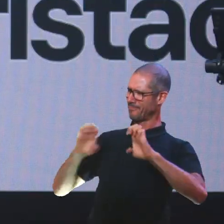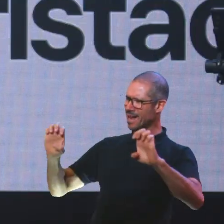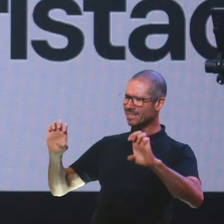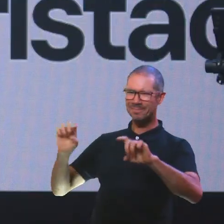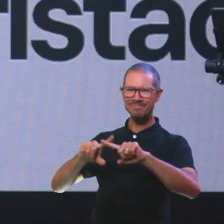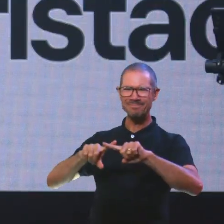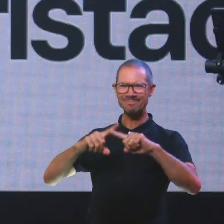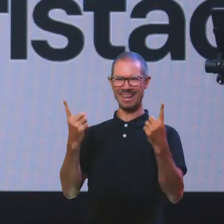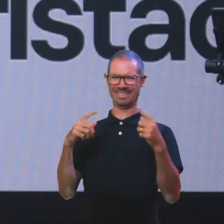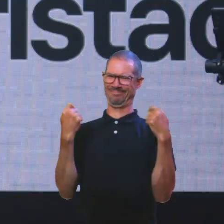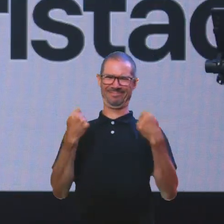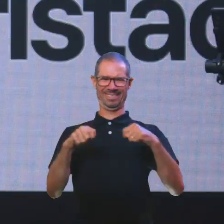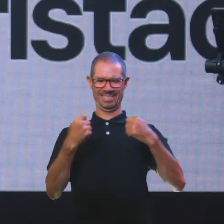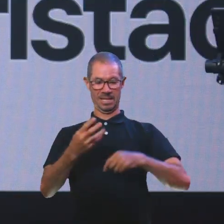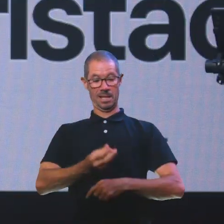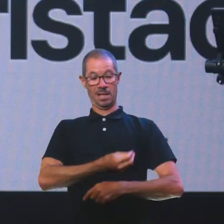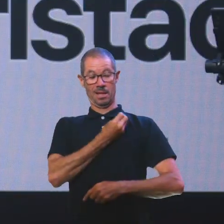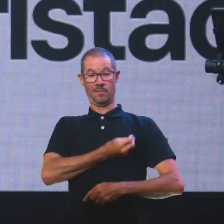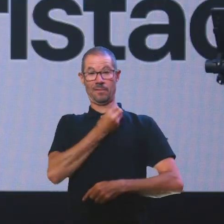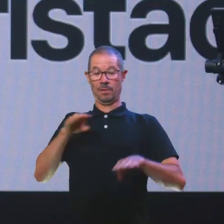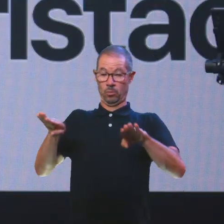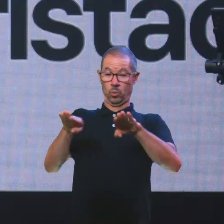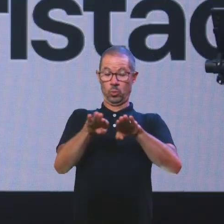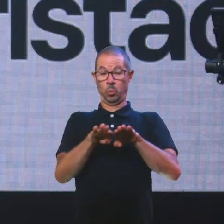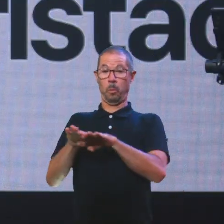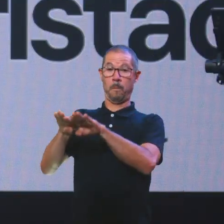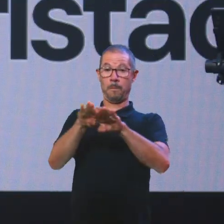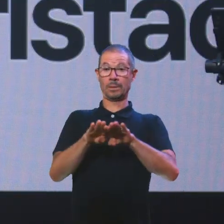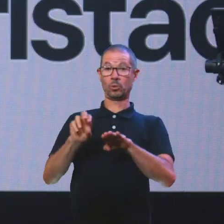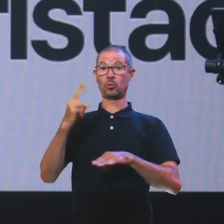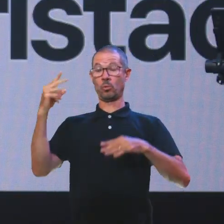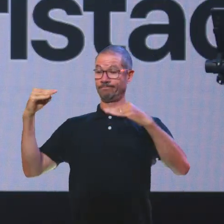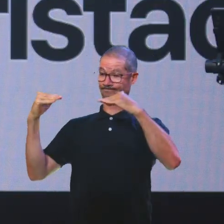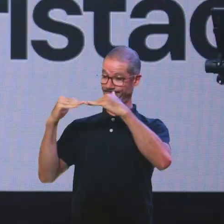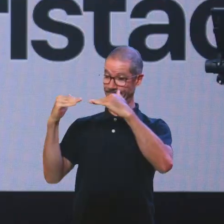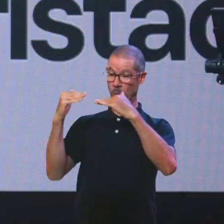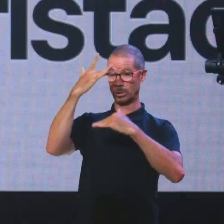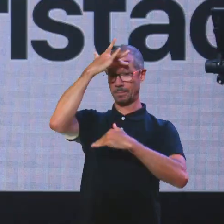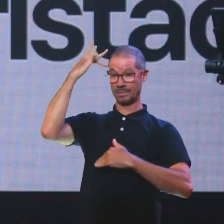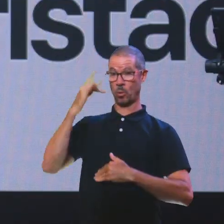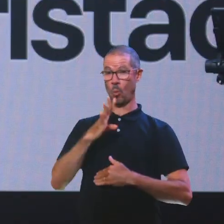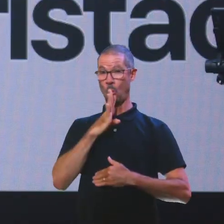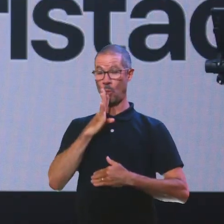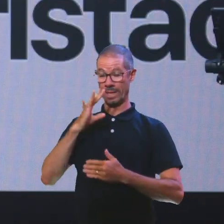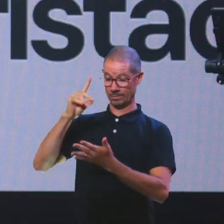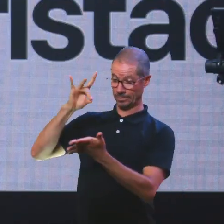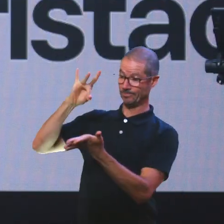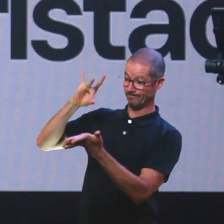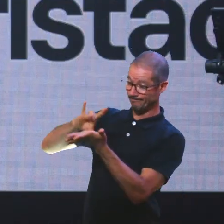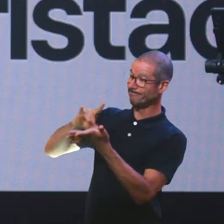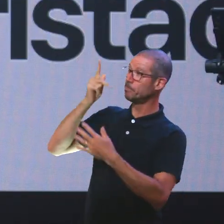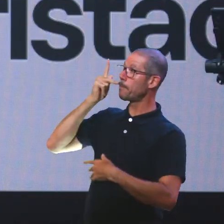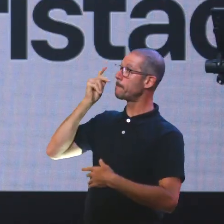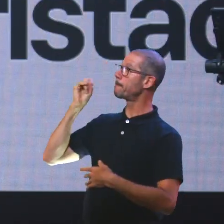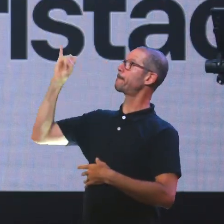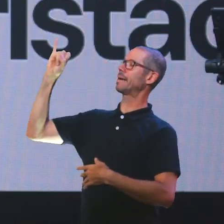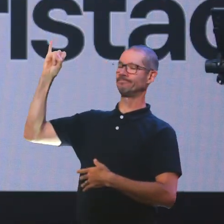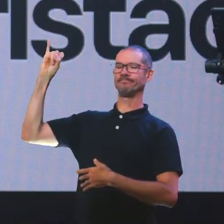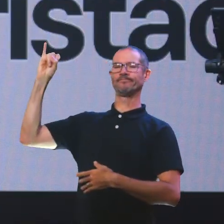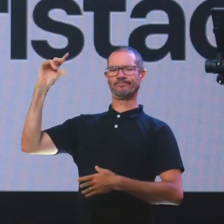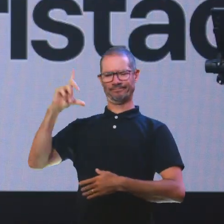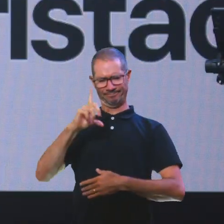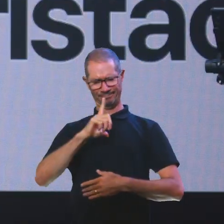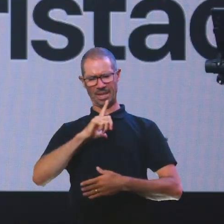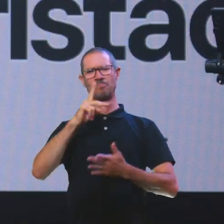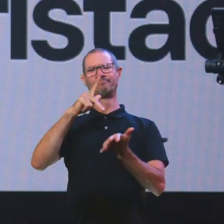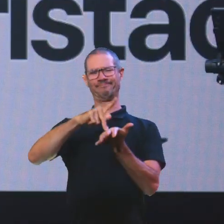mas não necessariamente viverem os padrões ou viverem de acordo com pessoas que conhecem realmente o Pai que temos